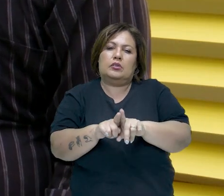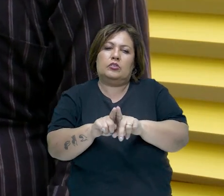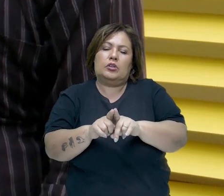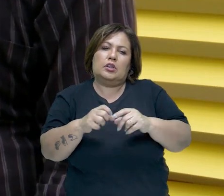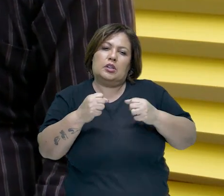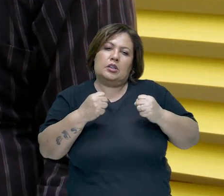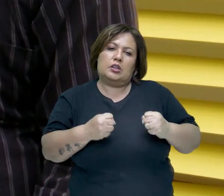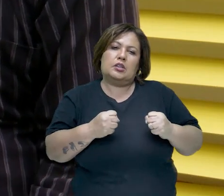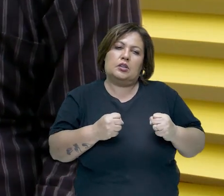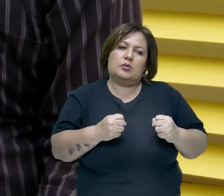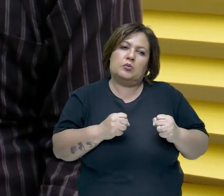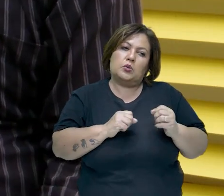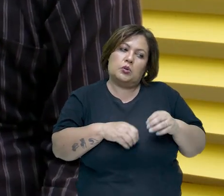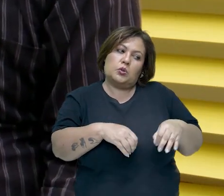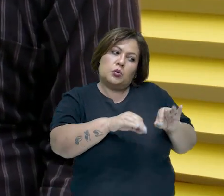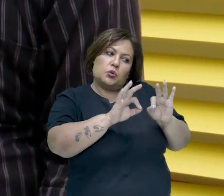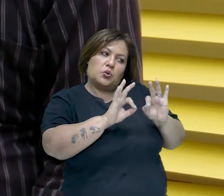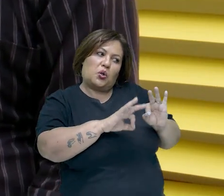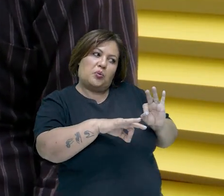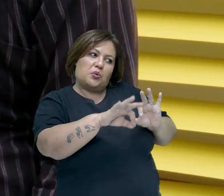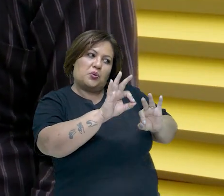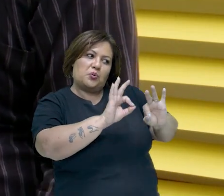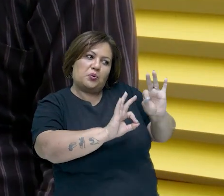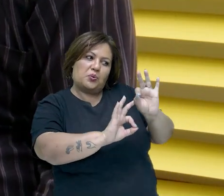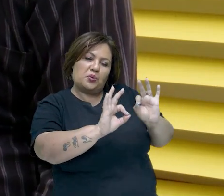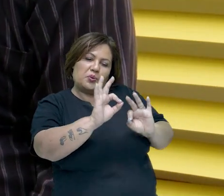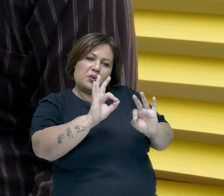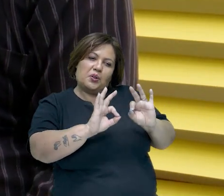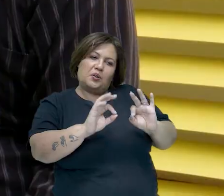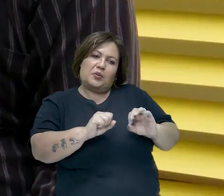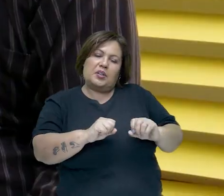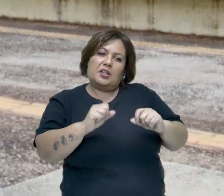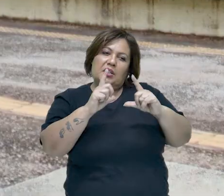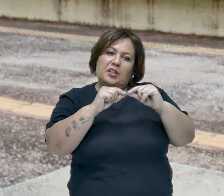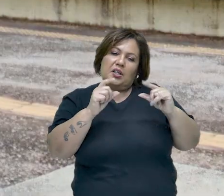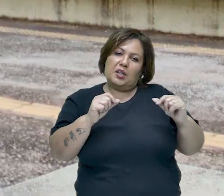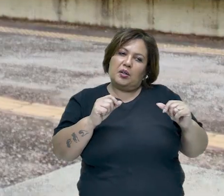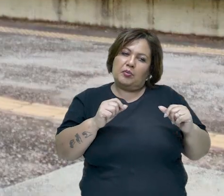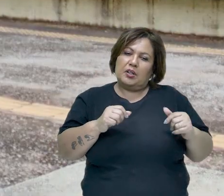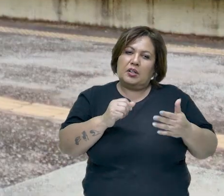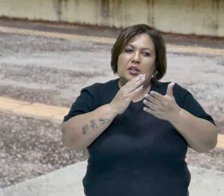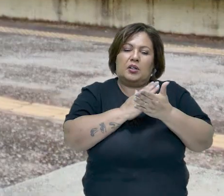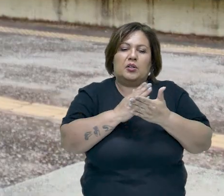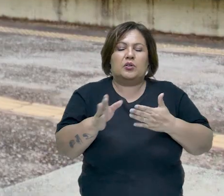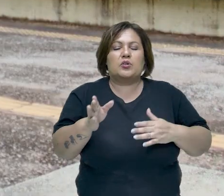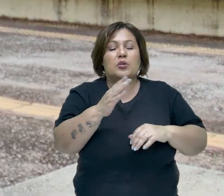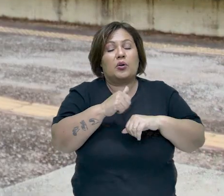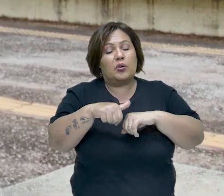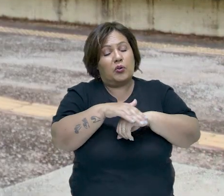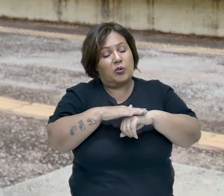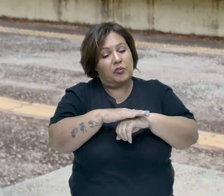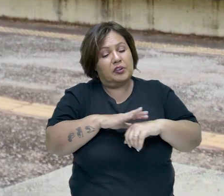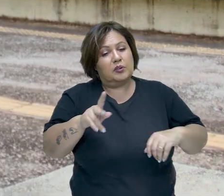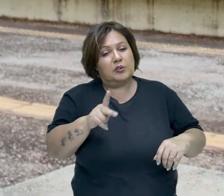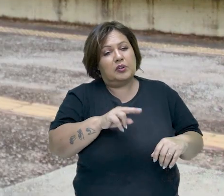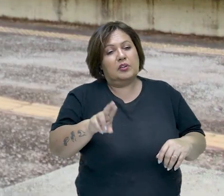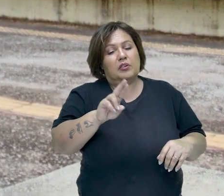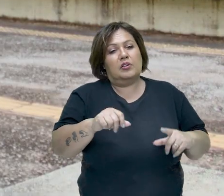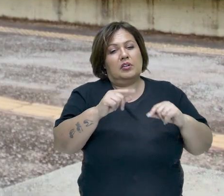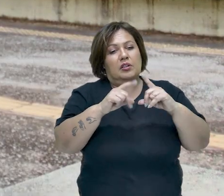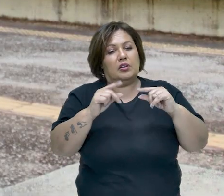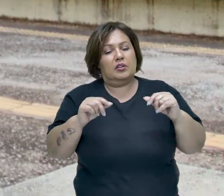deste cobertor cheio de pontas que é a segurança pública no Brasil. Maravilha, nós conversamos com o professor da Universidade de